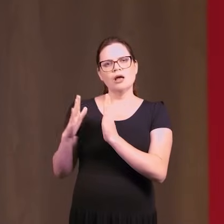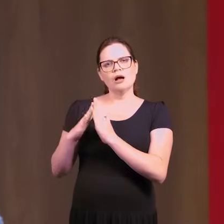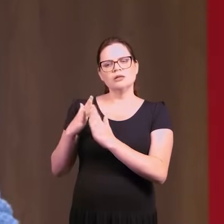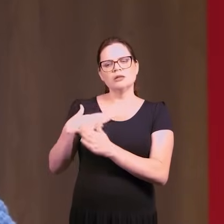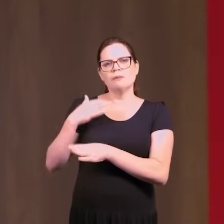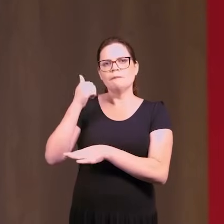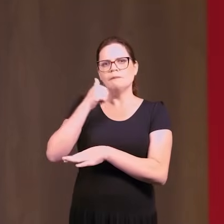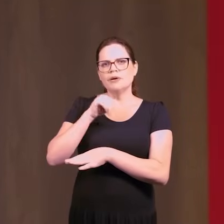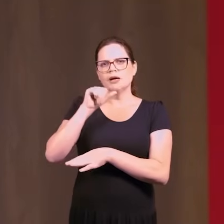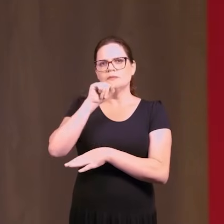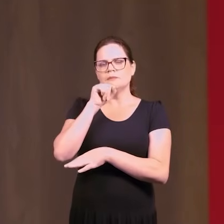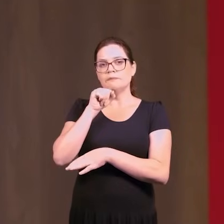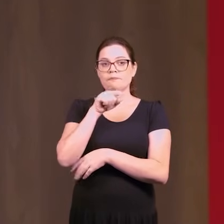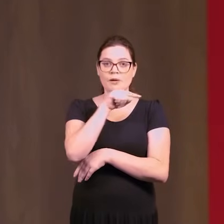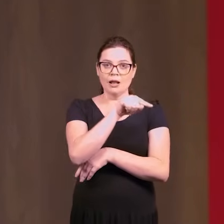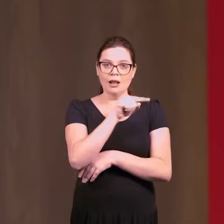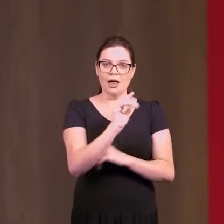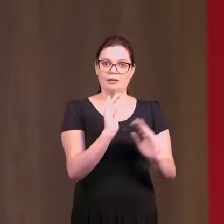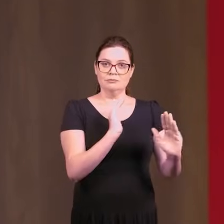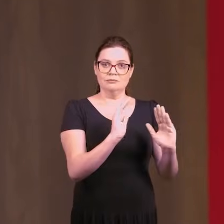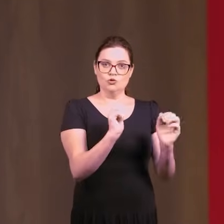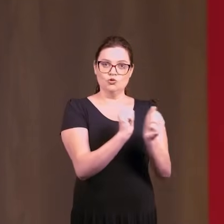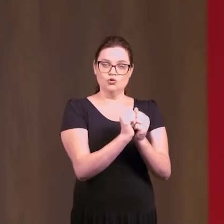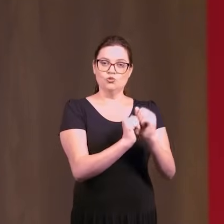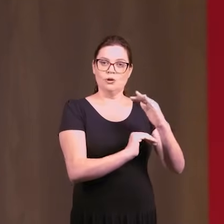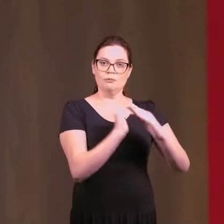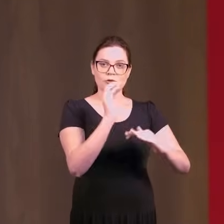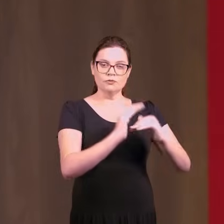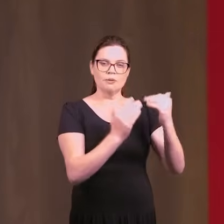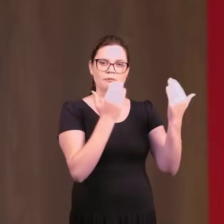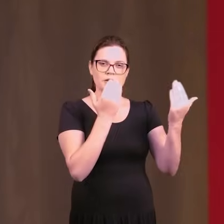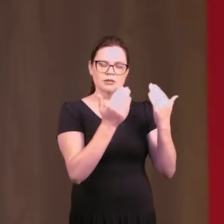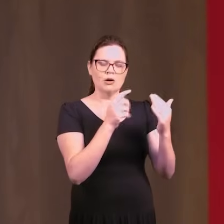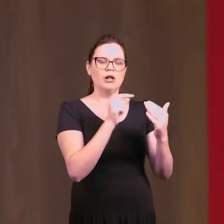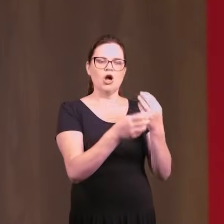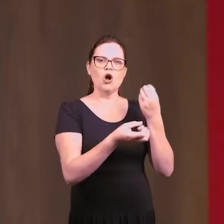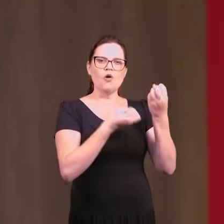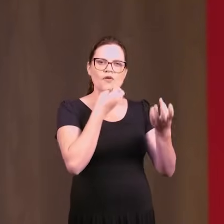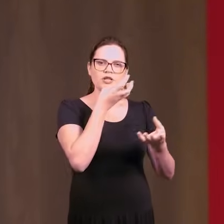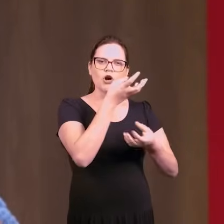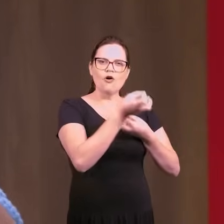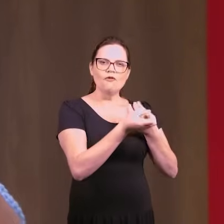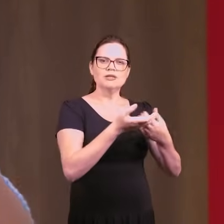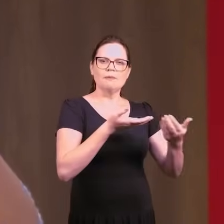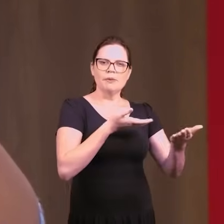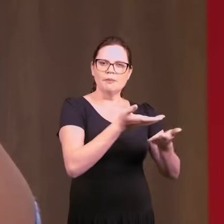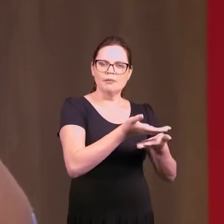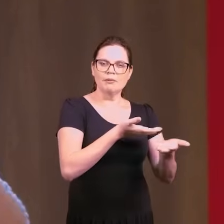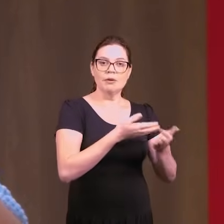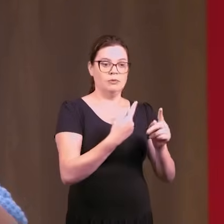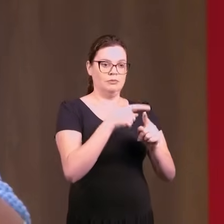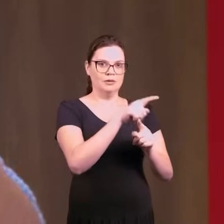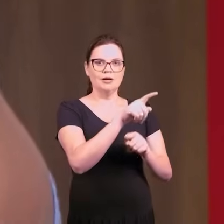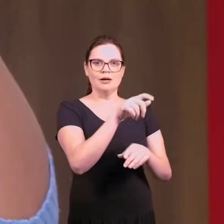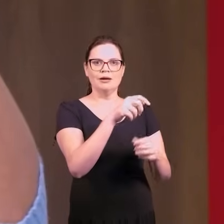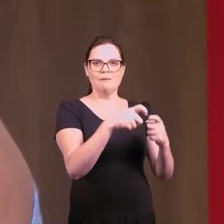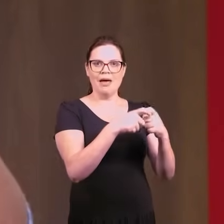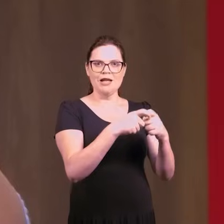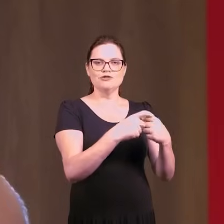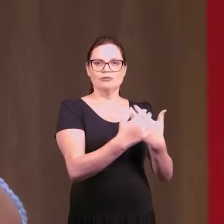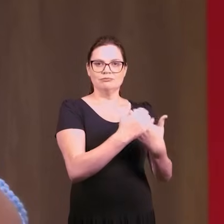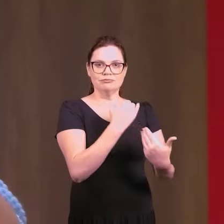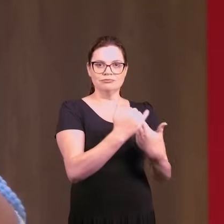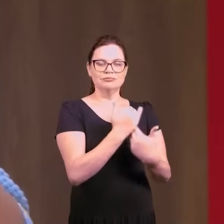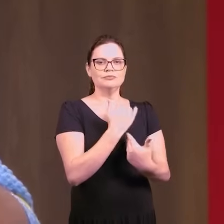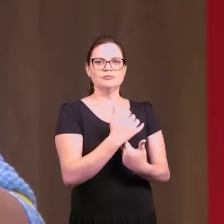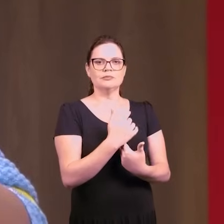E dentro ali daquelas sessões, ela entendeu, assim, até mesmo pela orientação e pela consciência